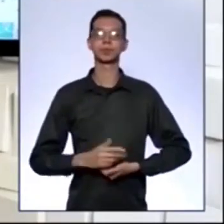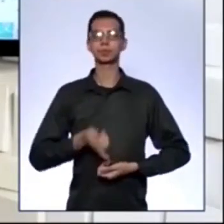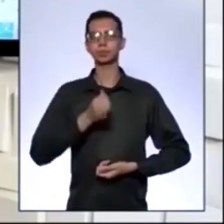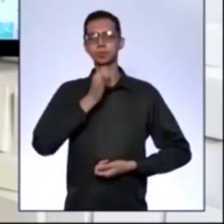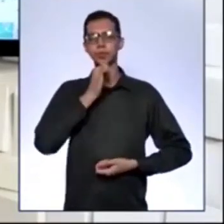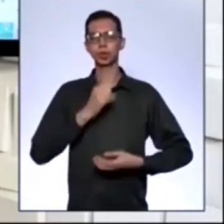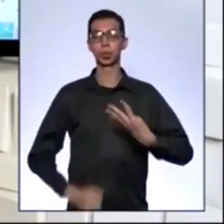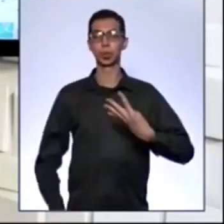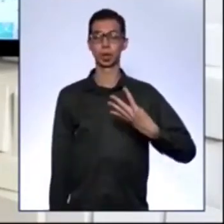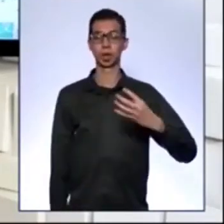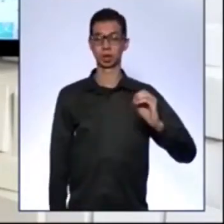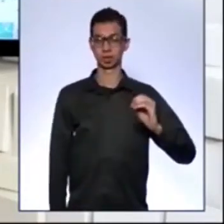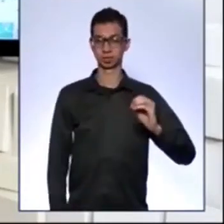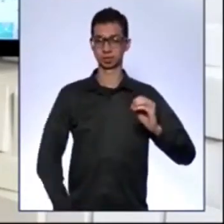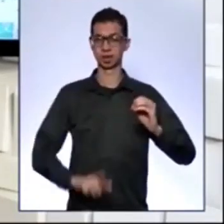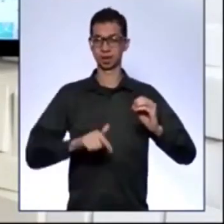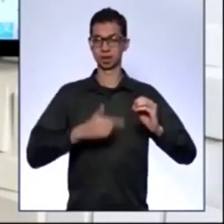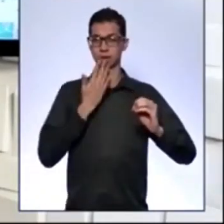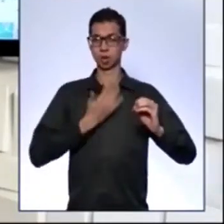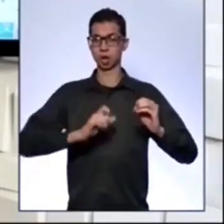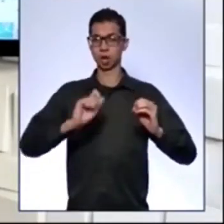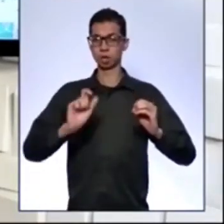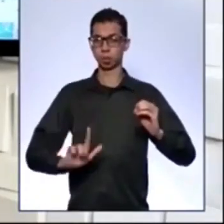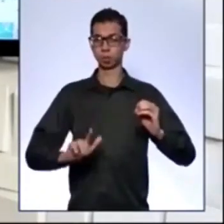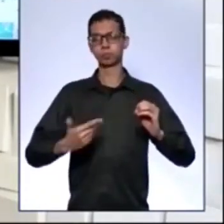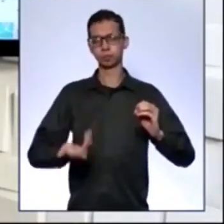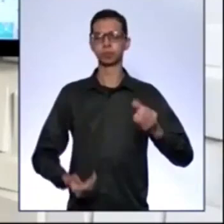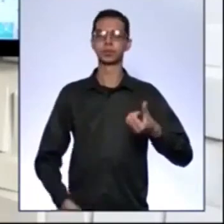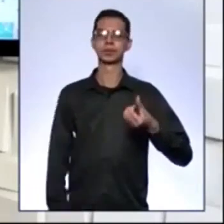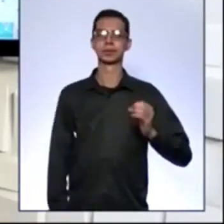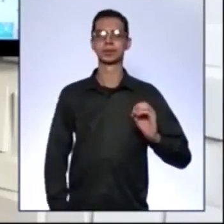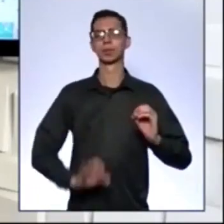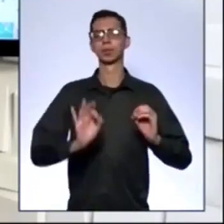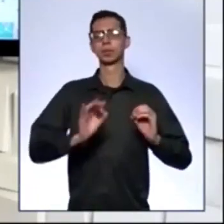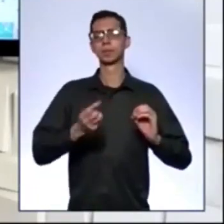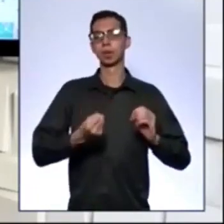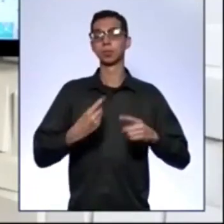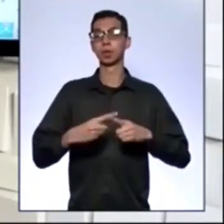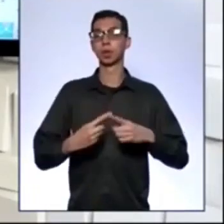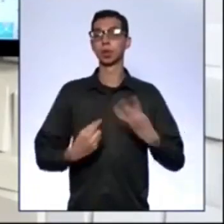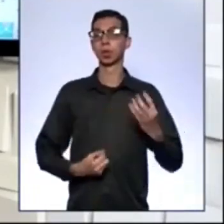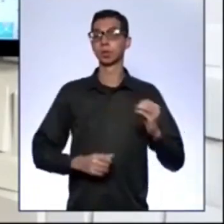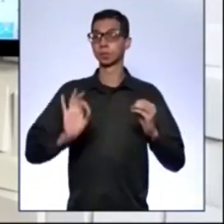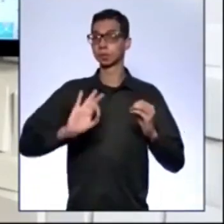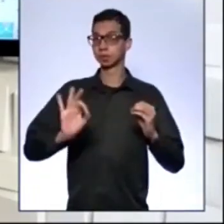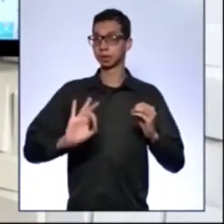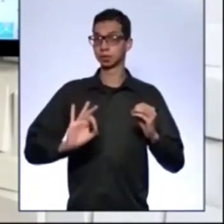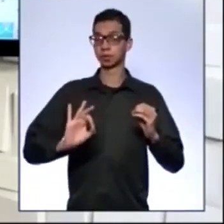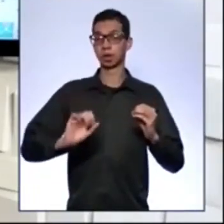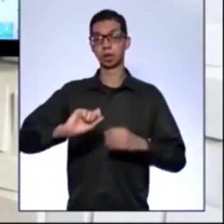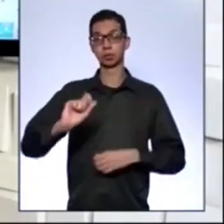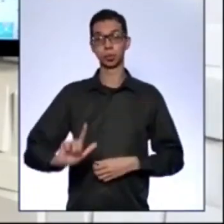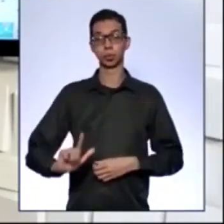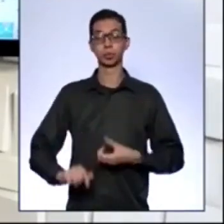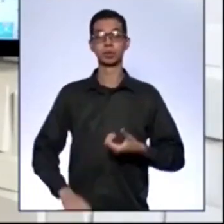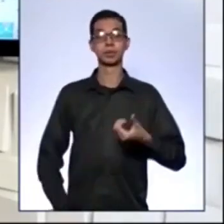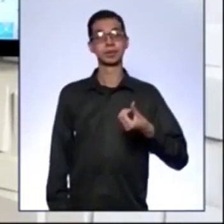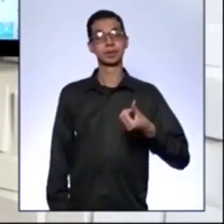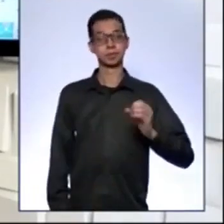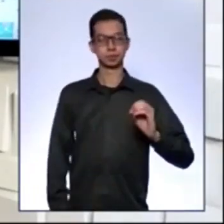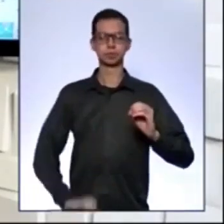quarenta por cento de tão Azul então a sessenta por cento de tão branco quarenta por cento é tão Azul sessenta por cento é tão branco